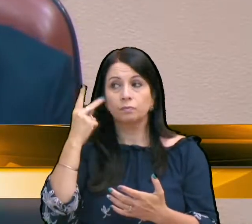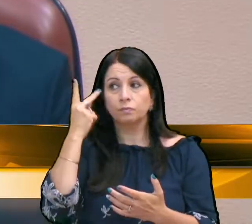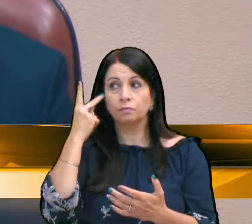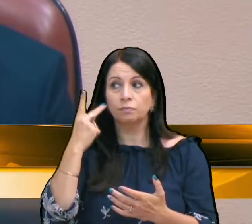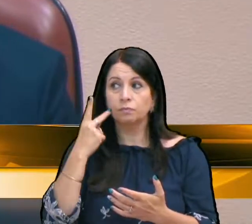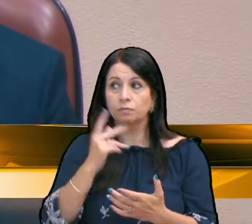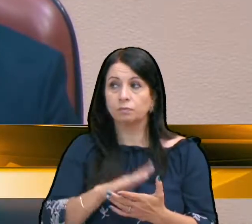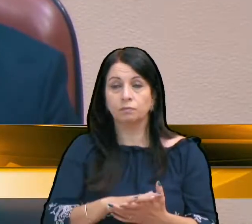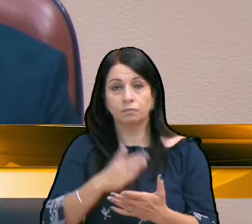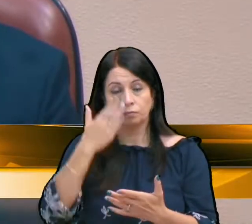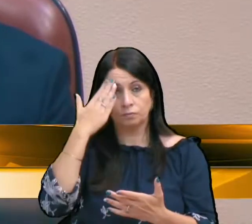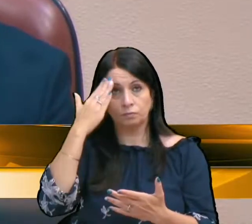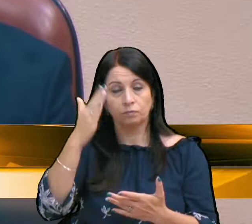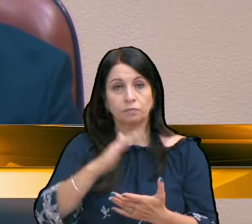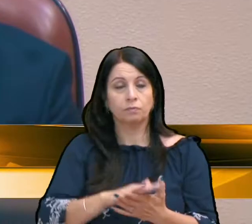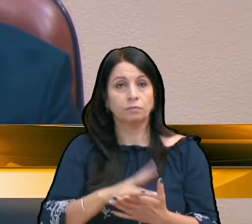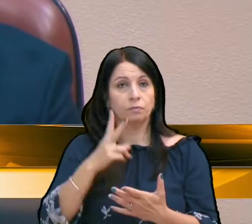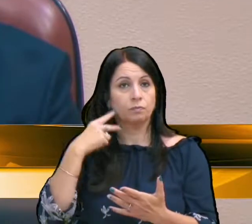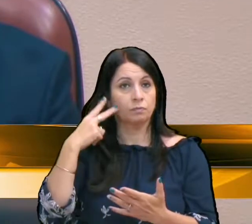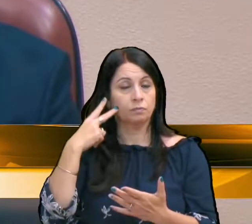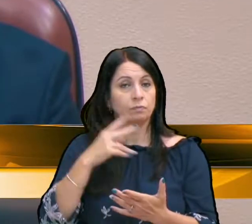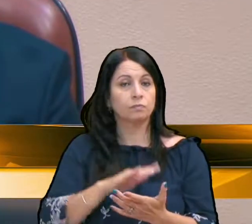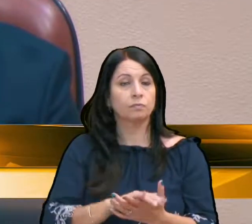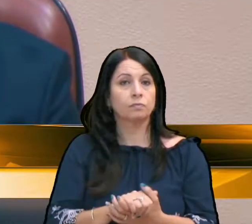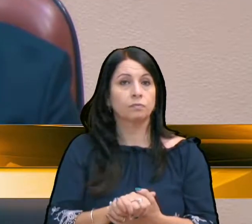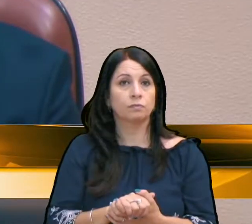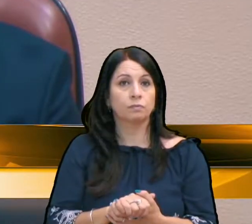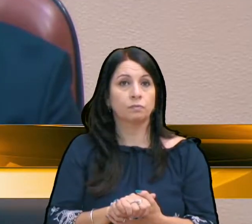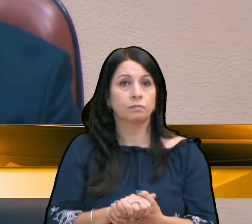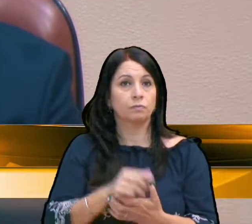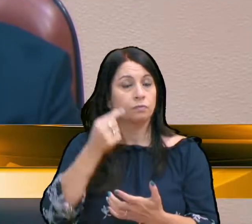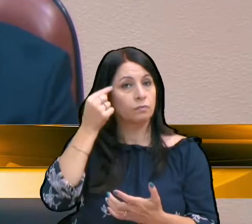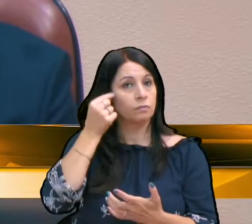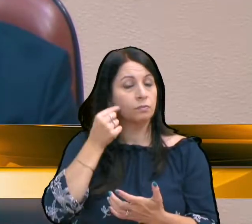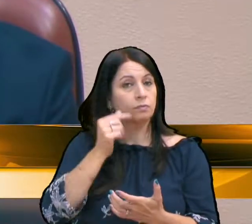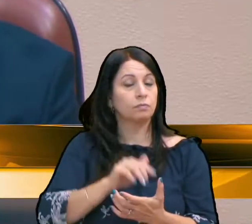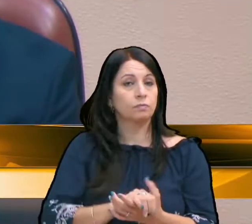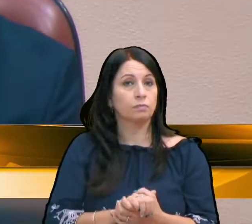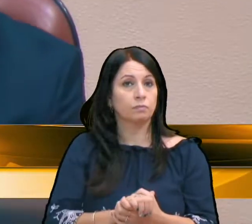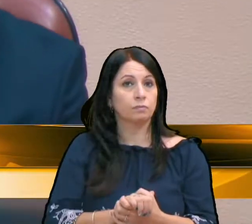Nunes. Agradece, abre mão. Vereador Arlindo Bandeira.